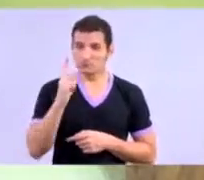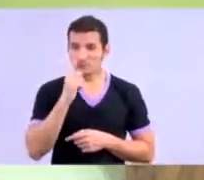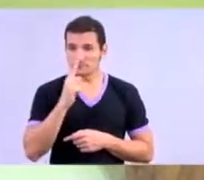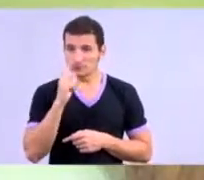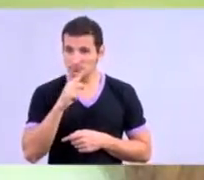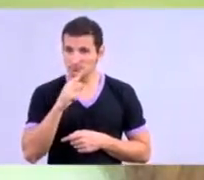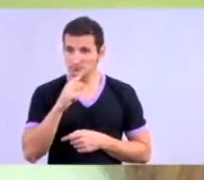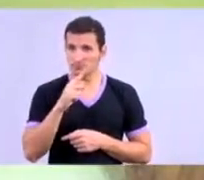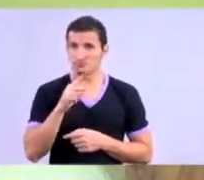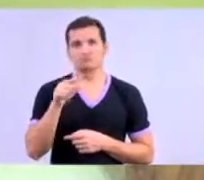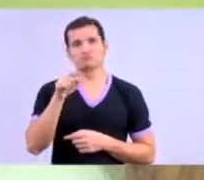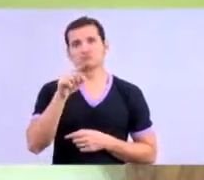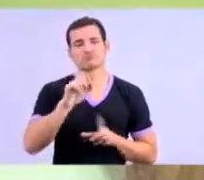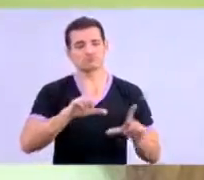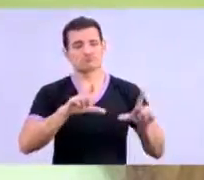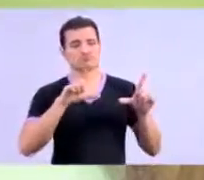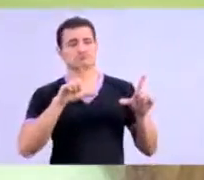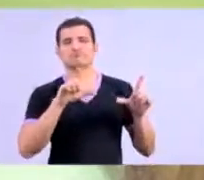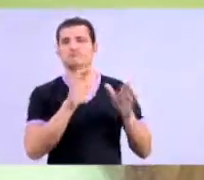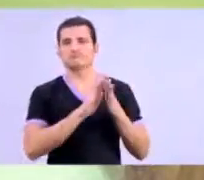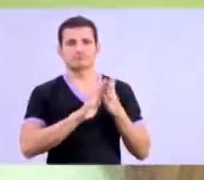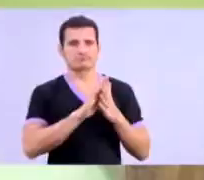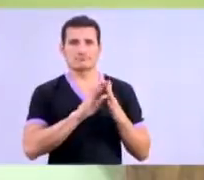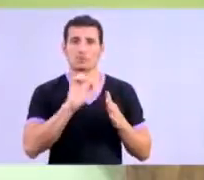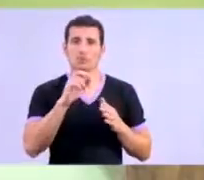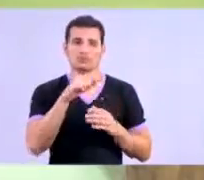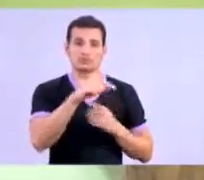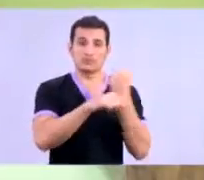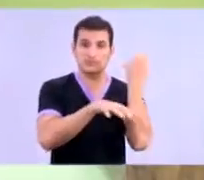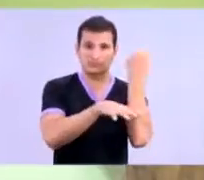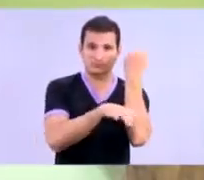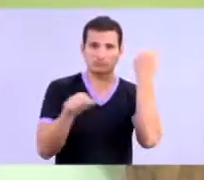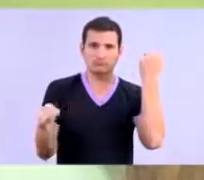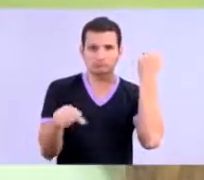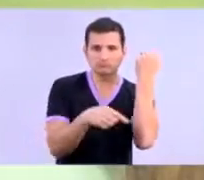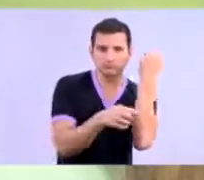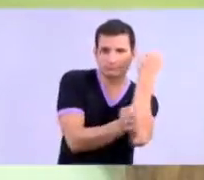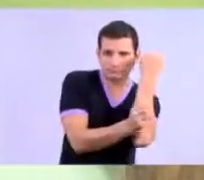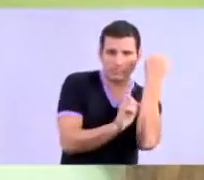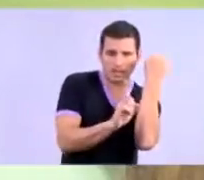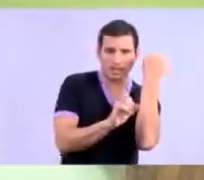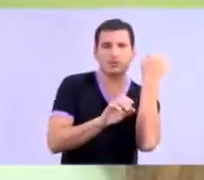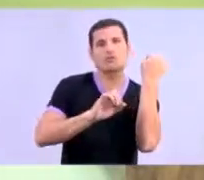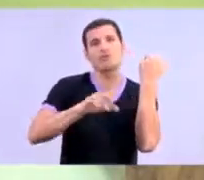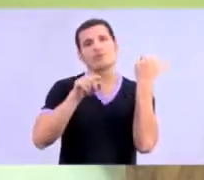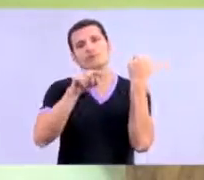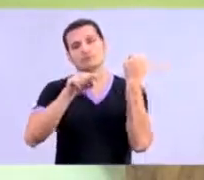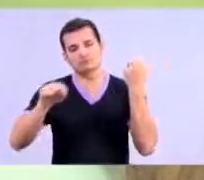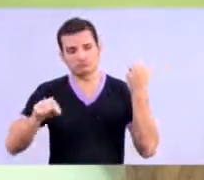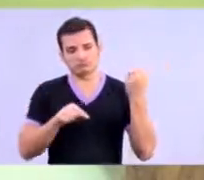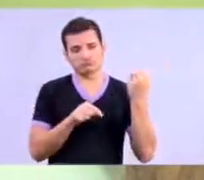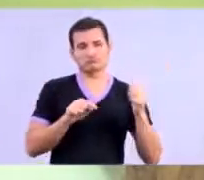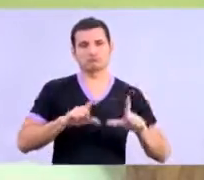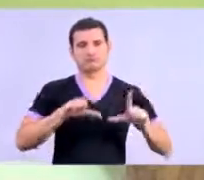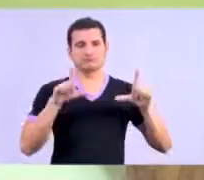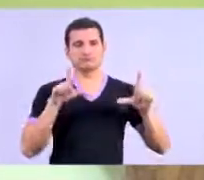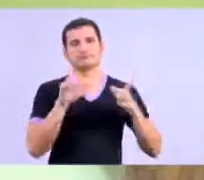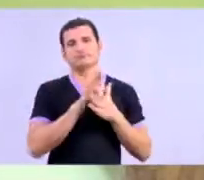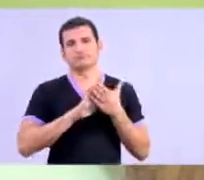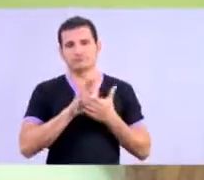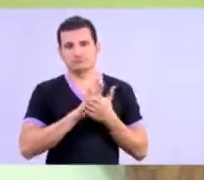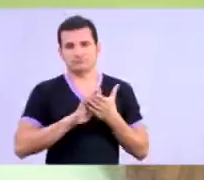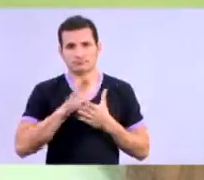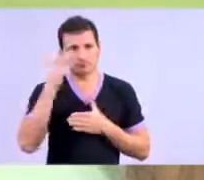caminho, você não recebe, ou o servidor não recebe a mensagem, ou você não recebe a página do servidor, perfeito? Captou